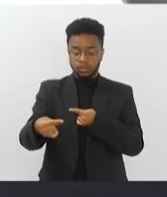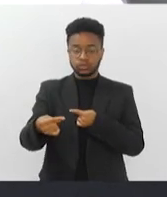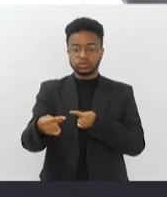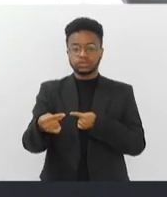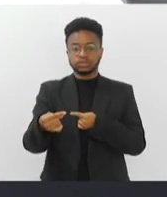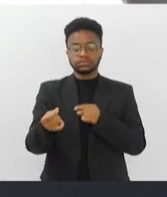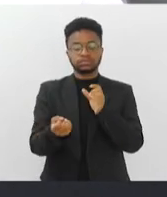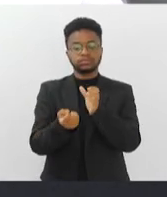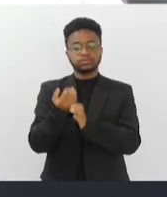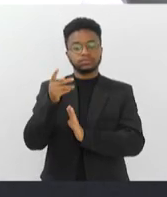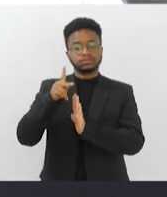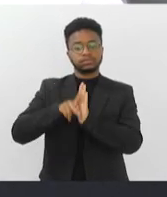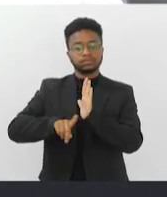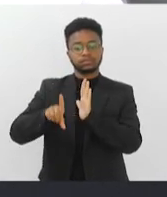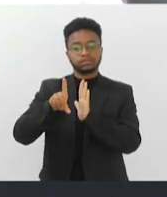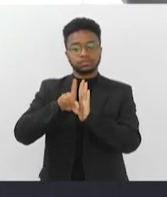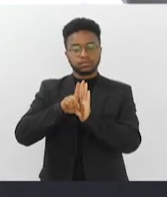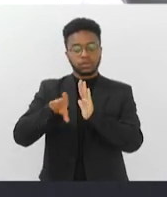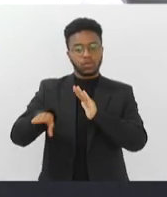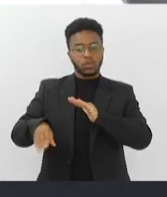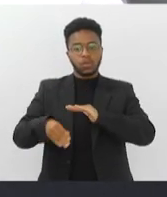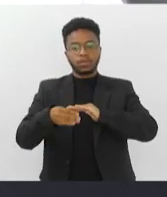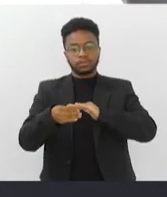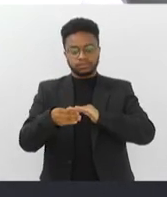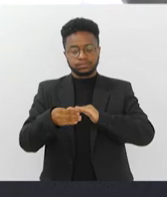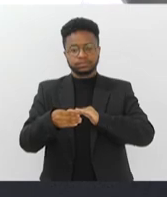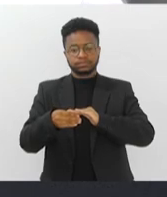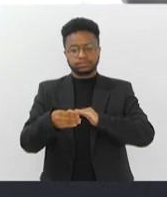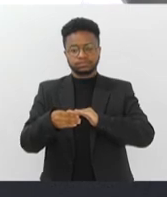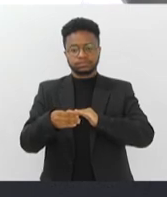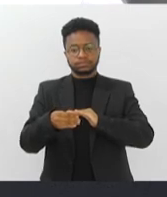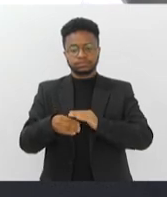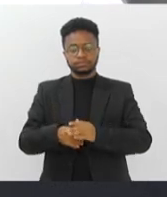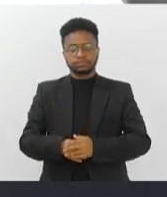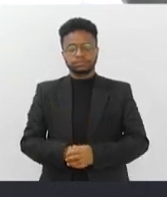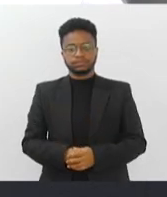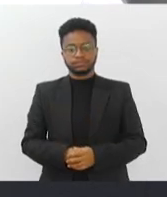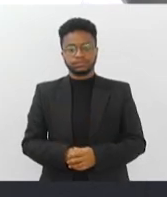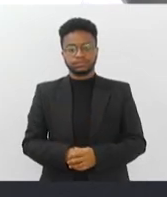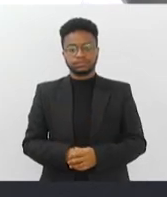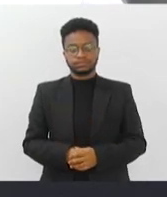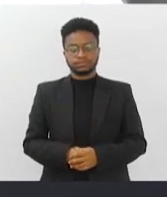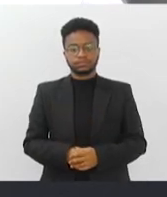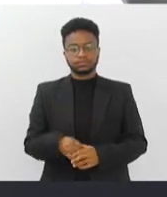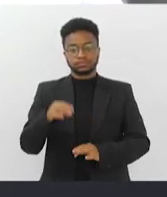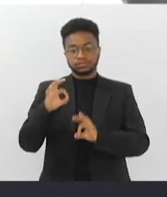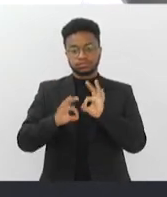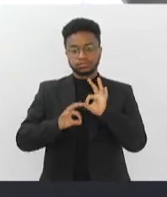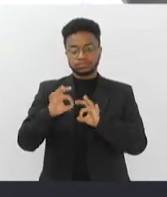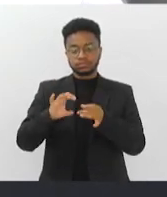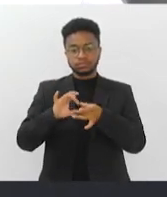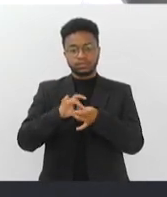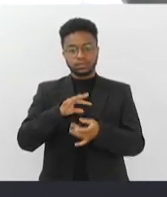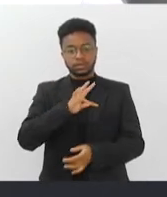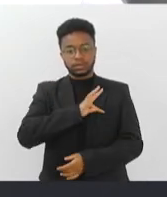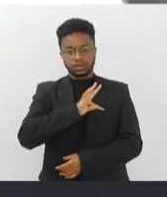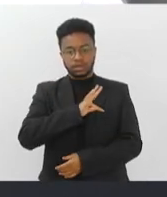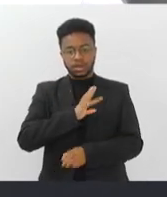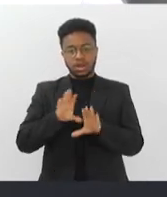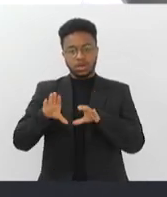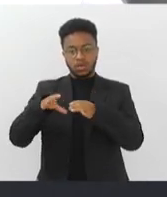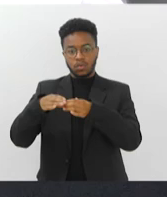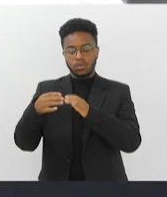nasceu um projeto de lei complementar que foi construído com os técnicos da Comissão